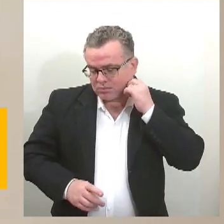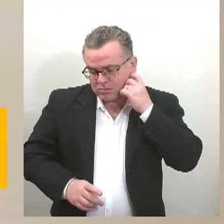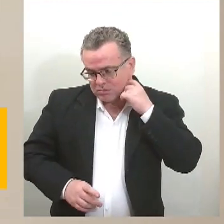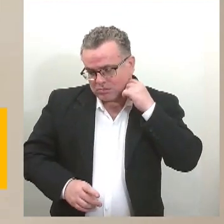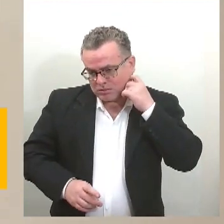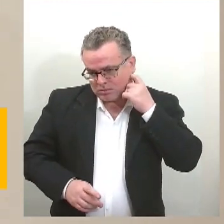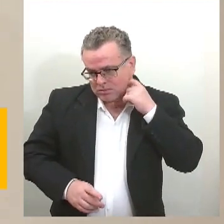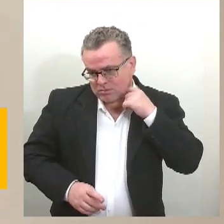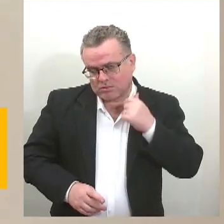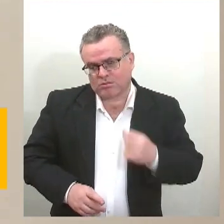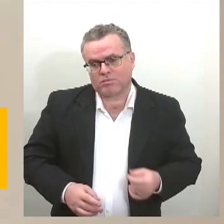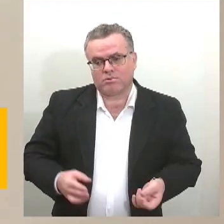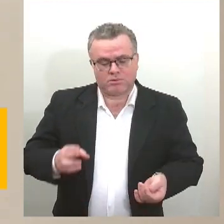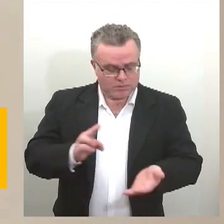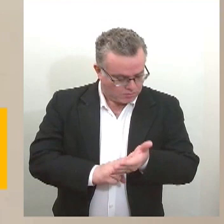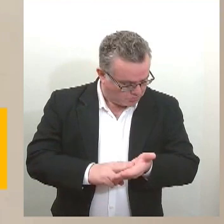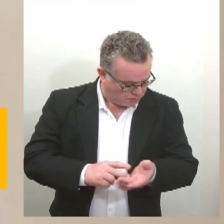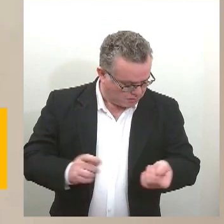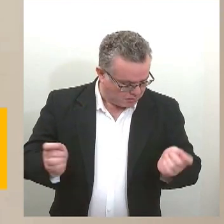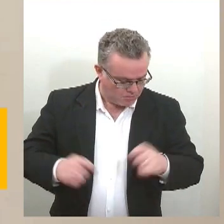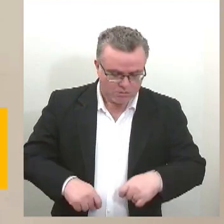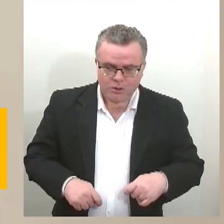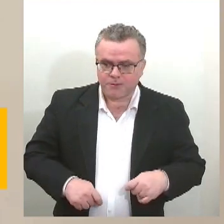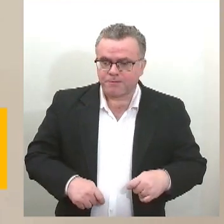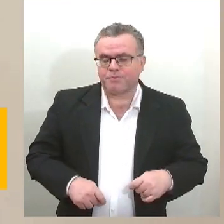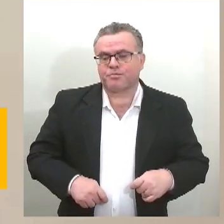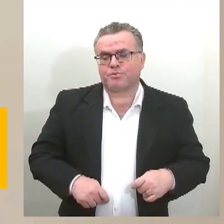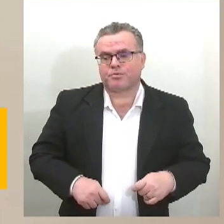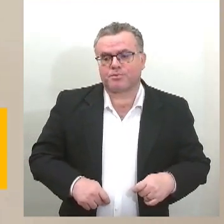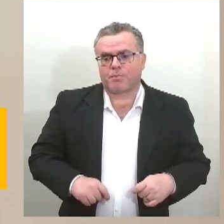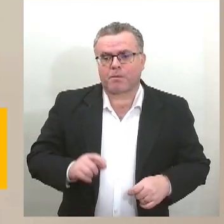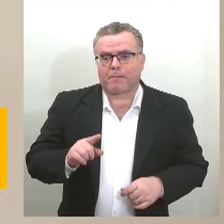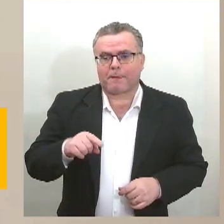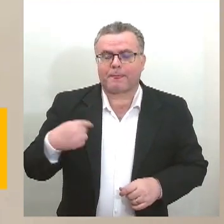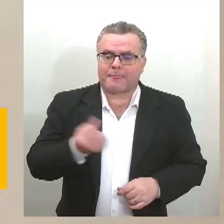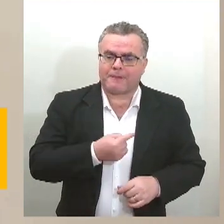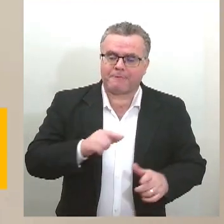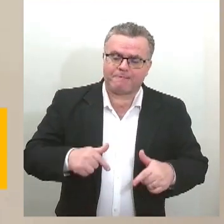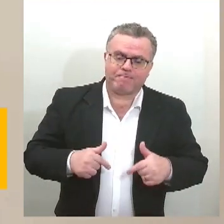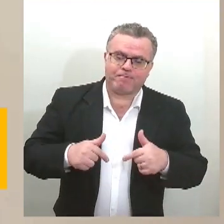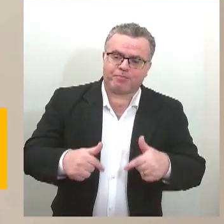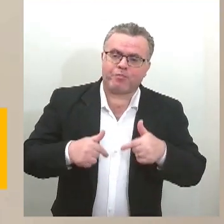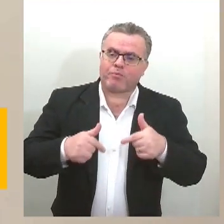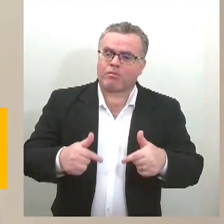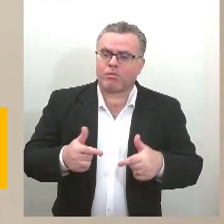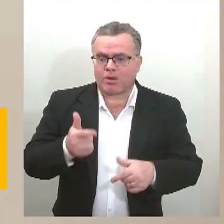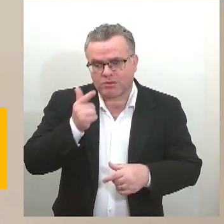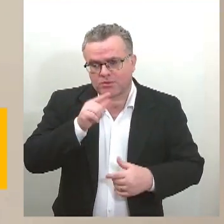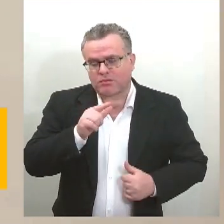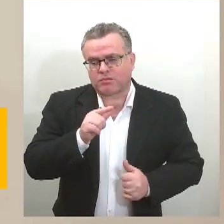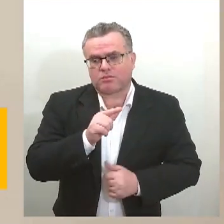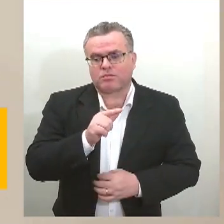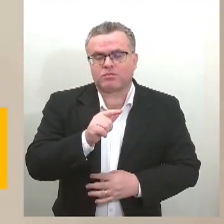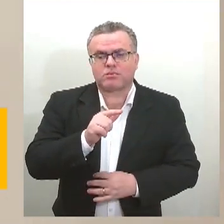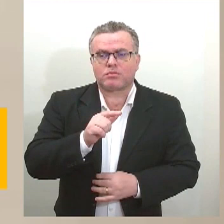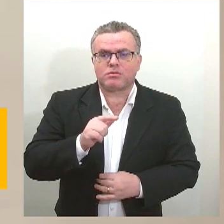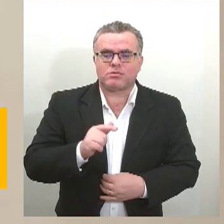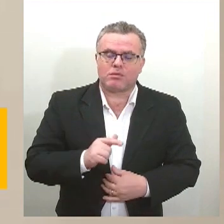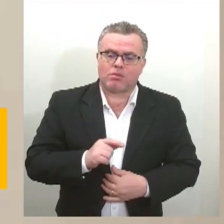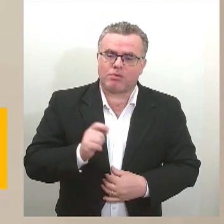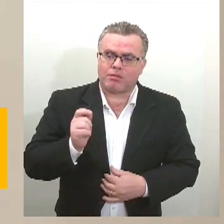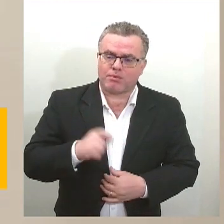é possível que a gente lute e construa mecanismos para aliviar,